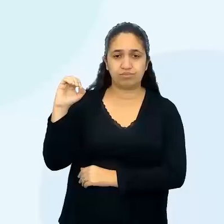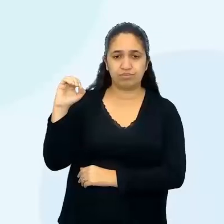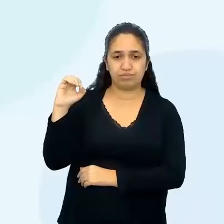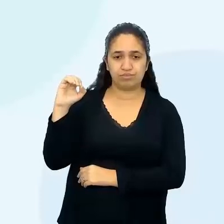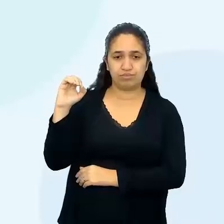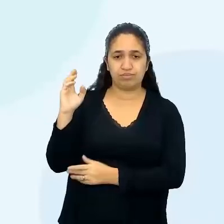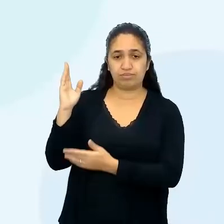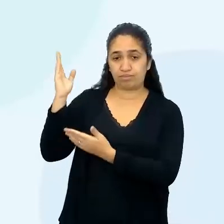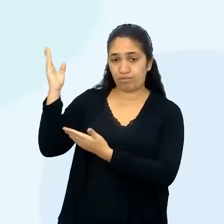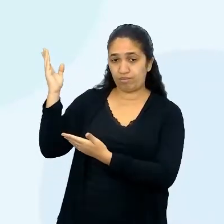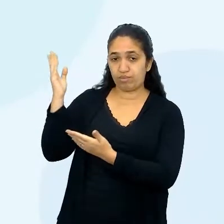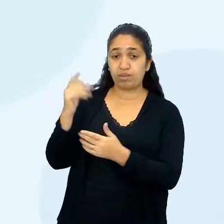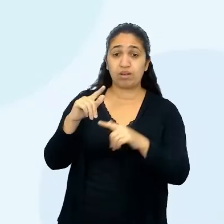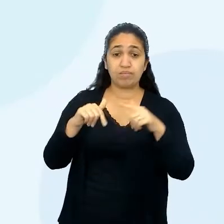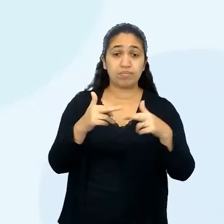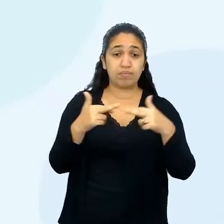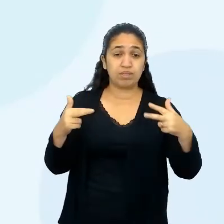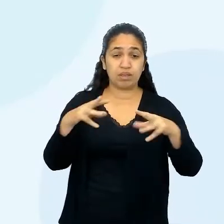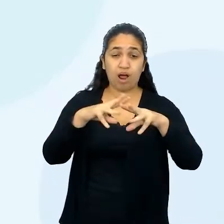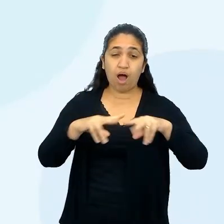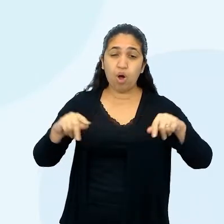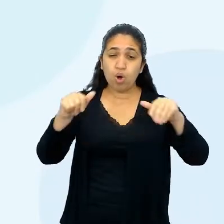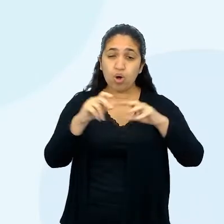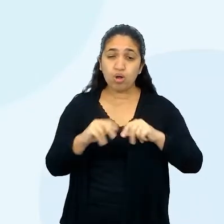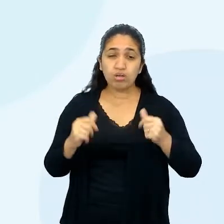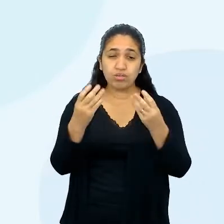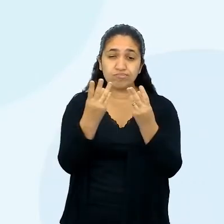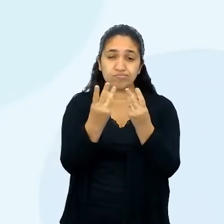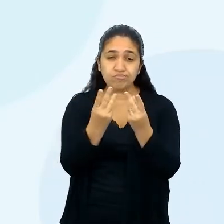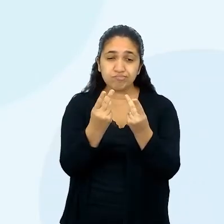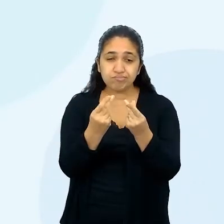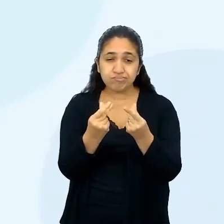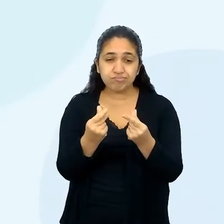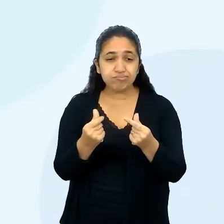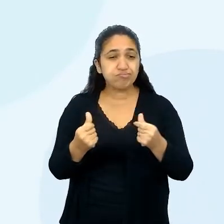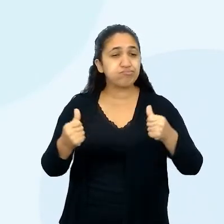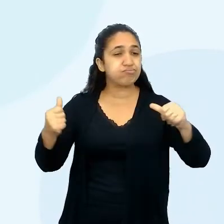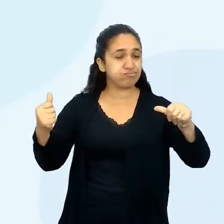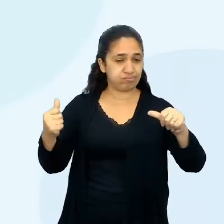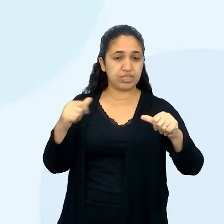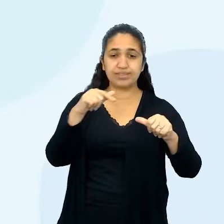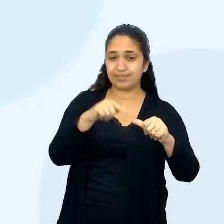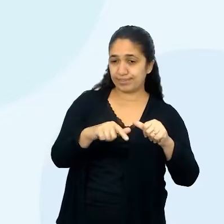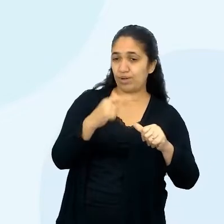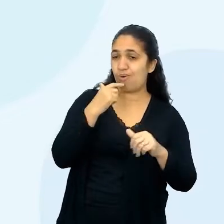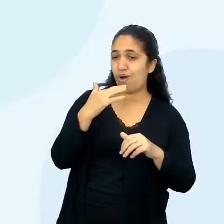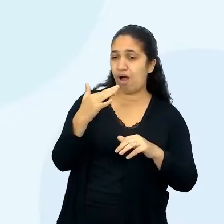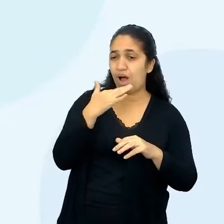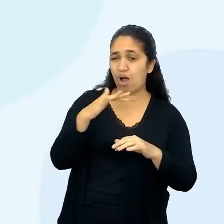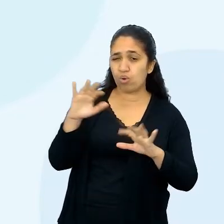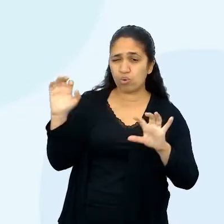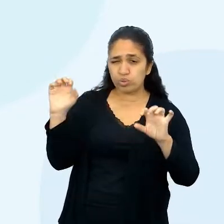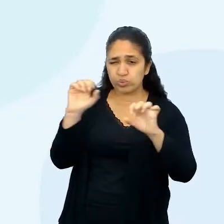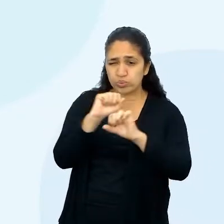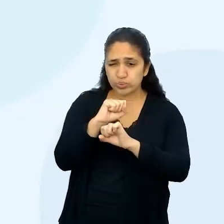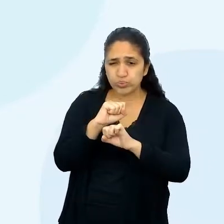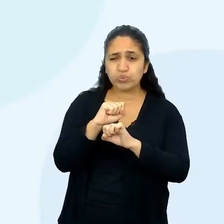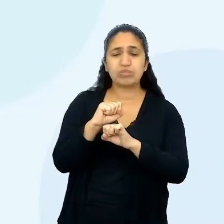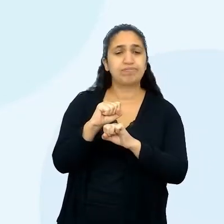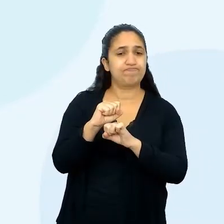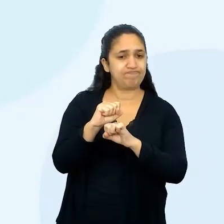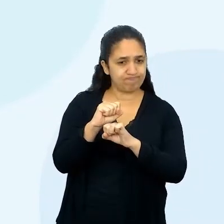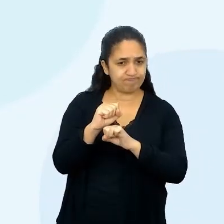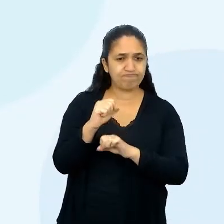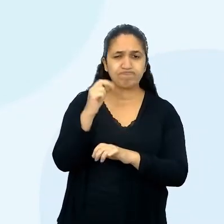O ele é formado pela matéria orgânica em vias de decomposição, aí a razão da sua cor ser escura. Então, a